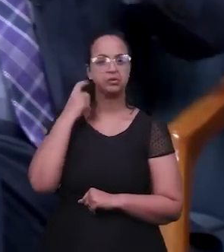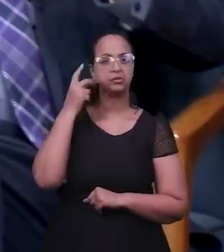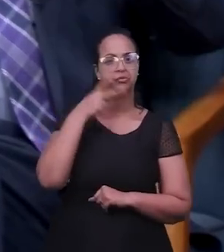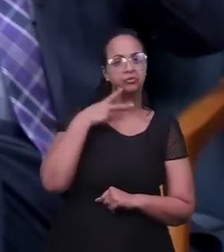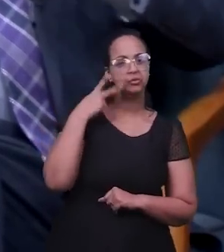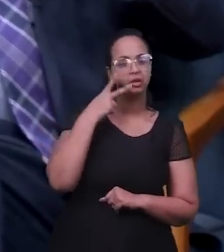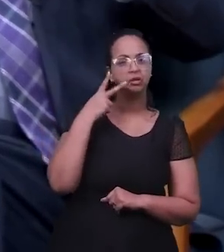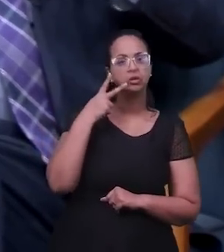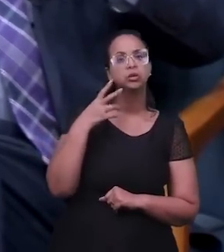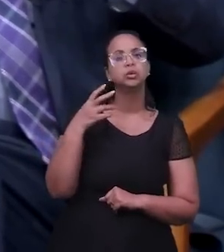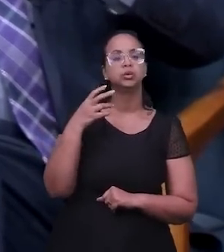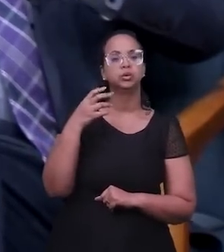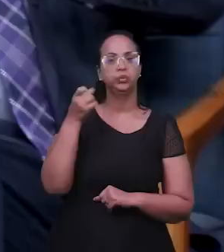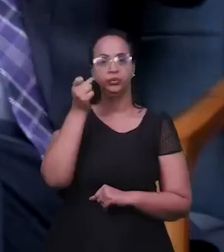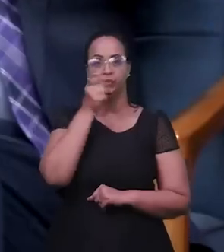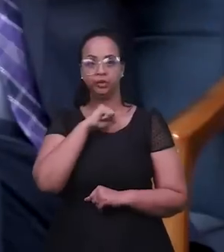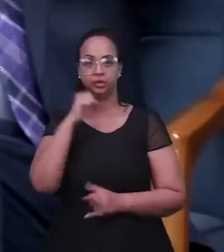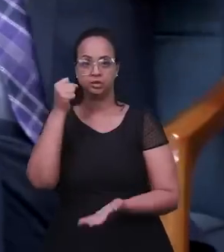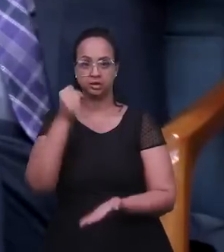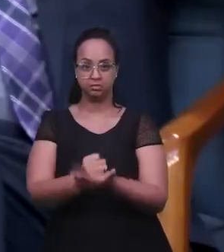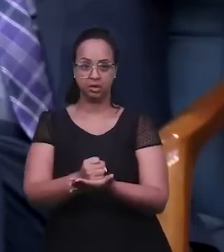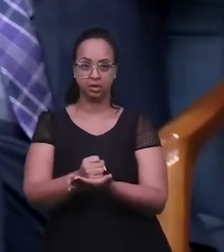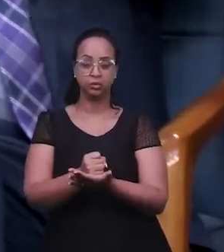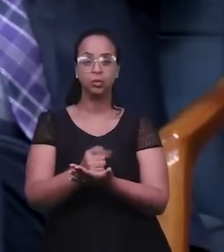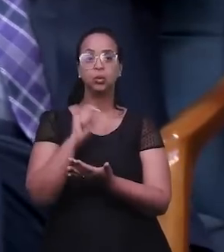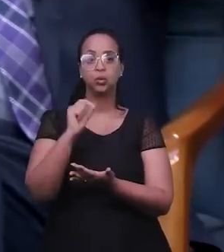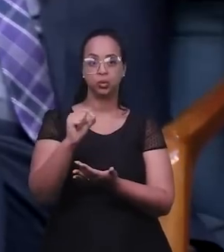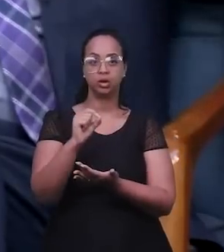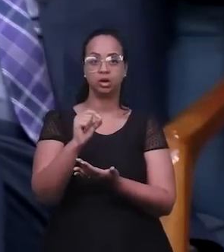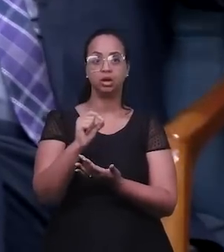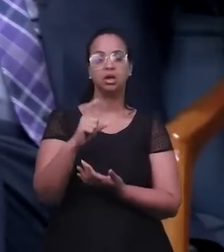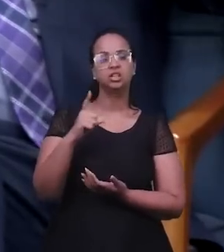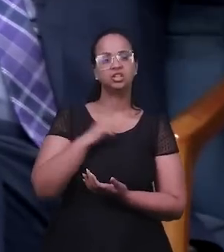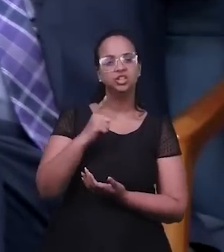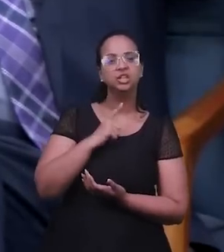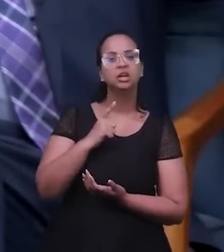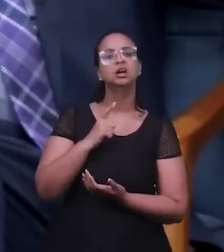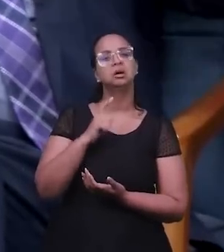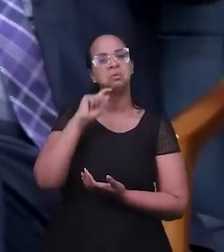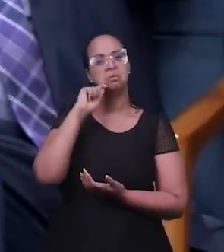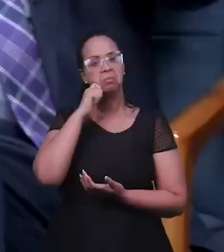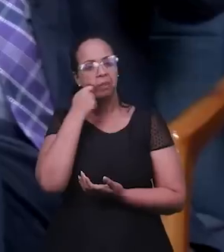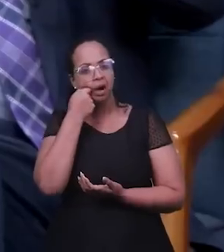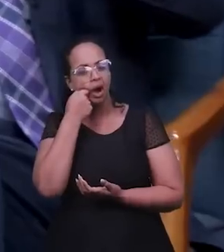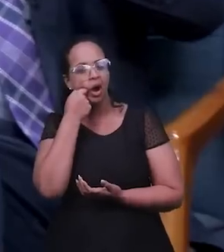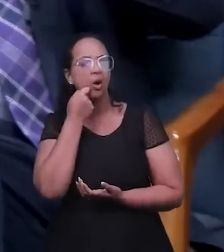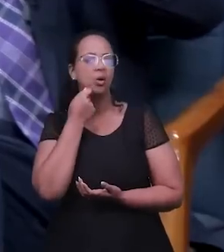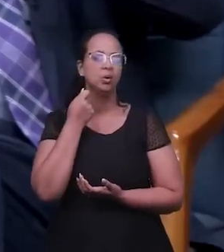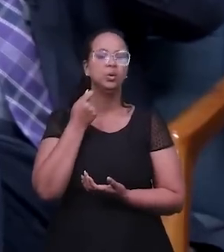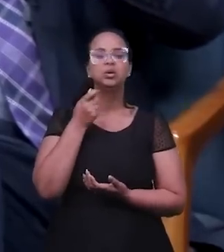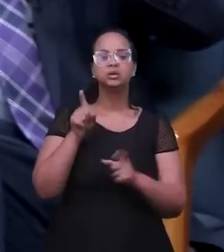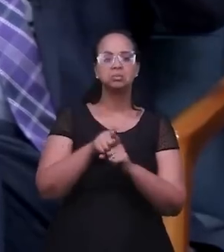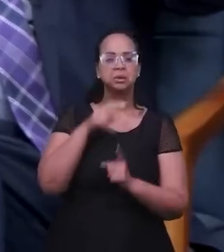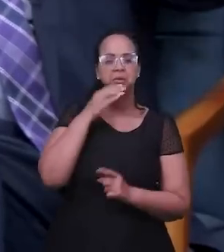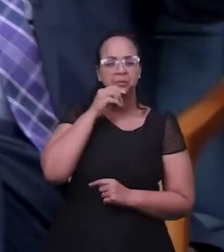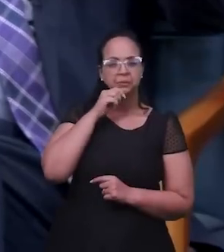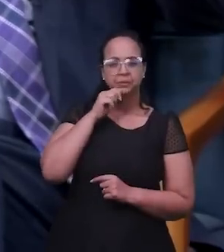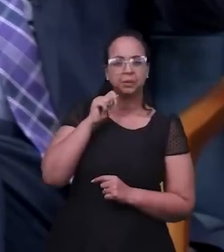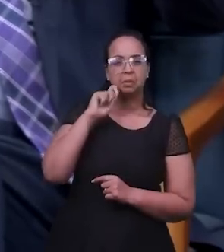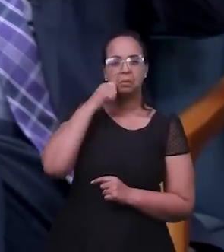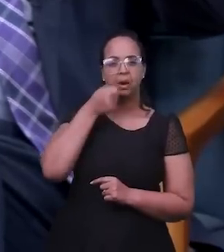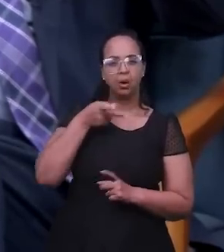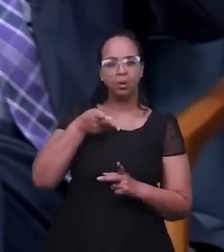Então, pão e vinho, deixa o Velho Testamento, o culto levítico para trás. Pão, cordeiro e ervas amargosas.